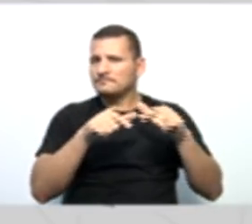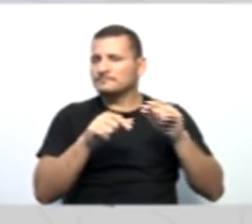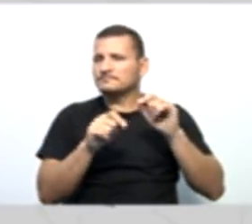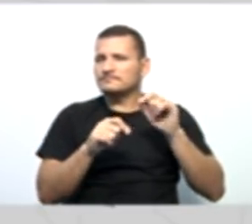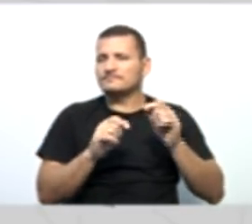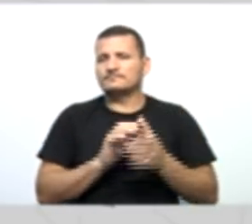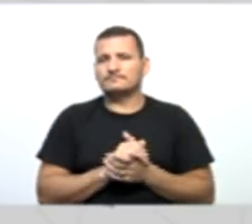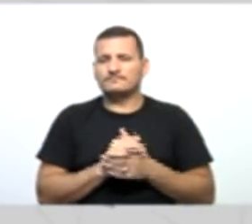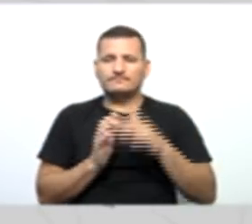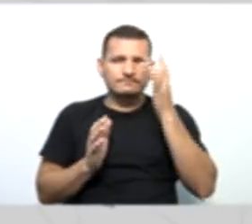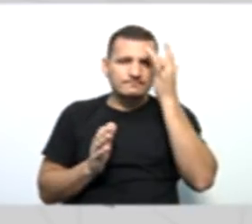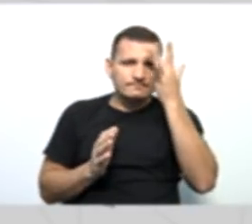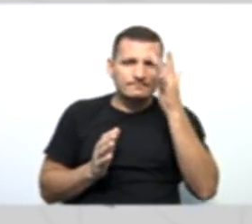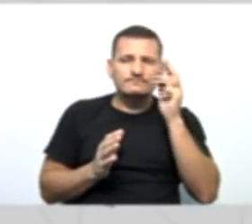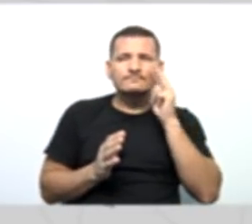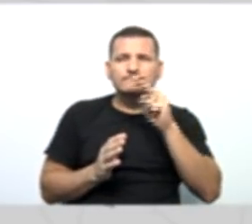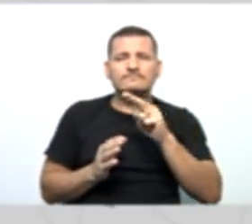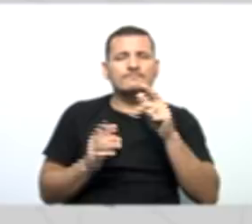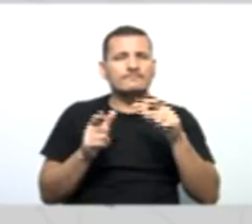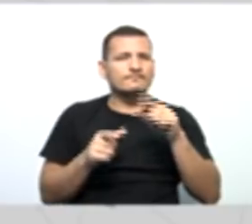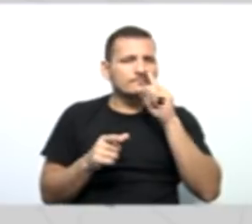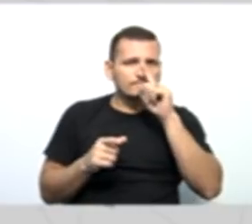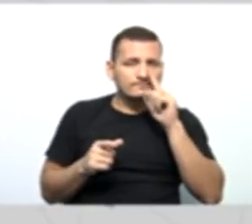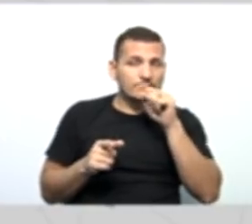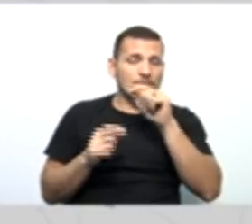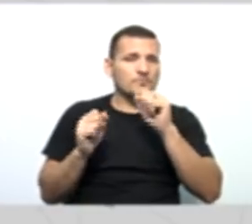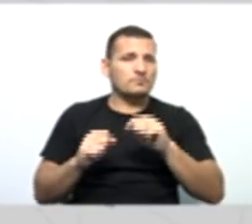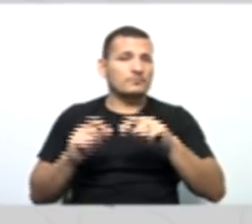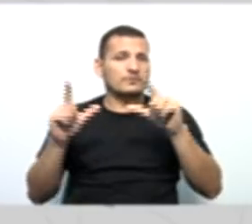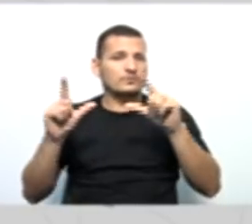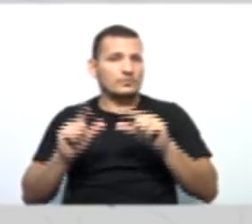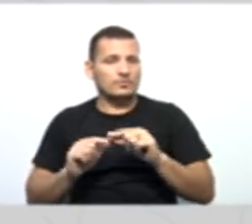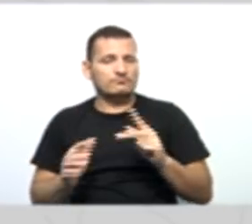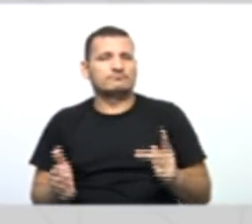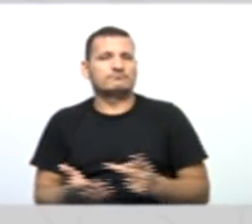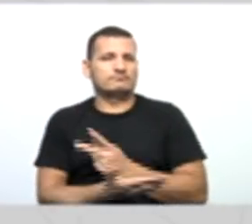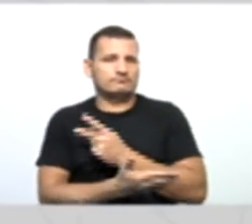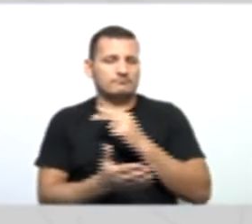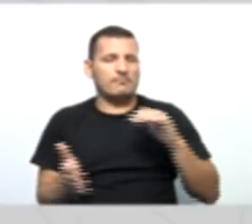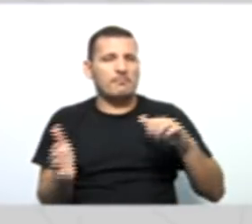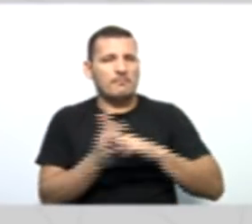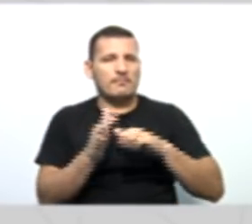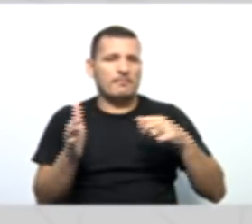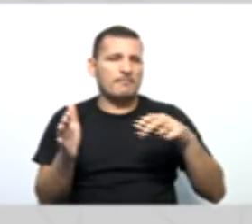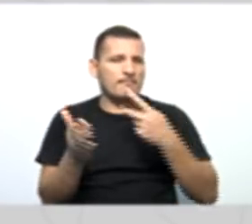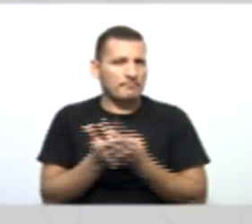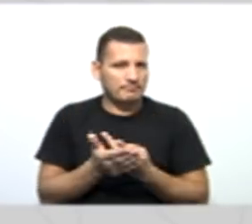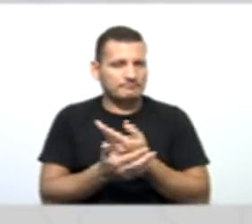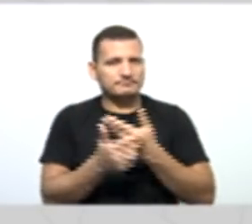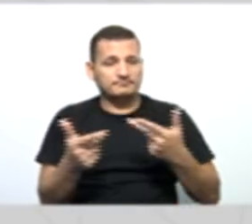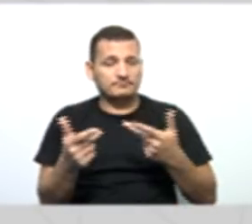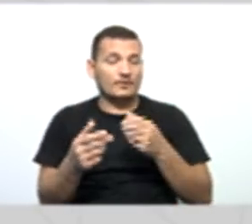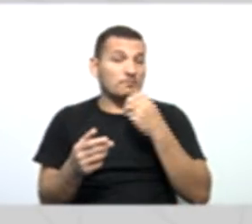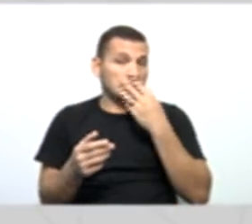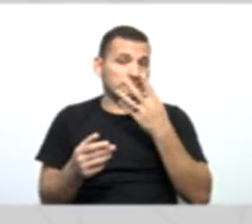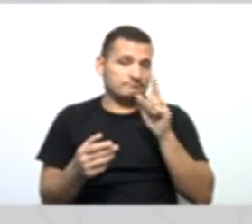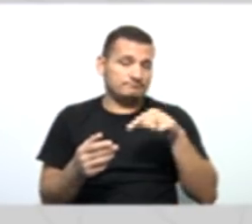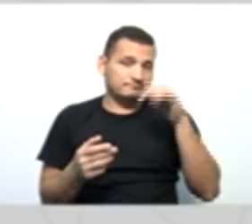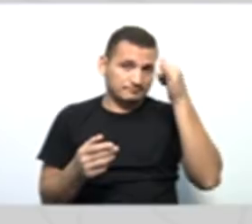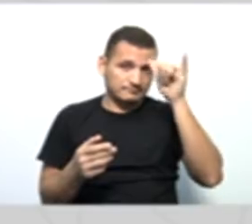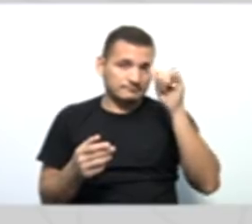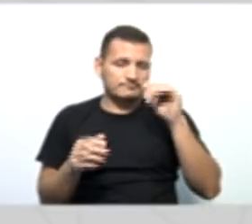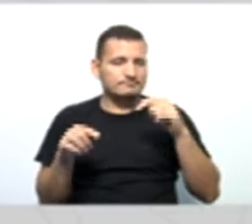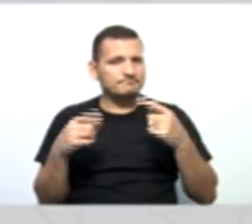um instrumento que pode ajudar a diminuir a ocorrências de acidente. O bom seria evitar, não é? Mas